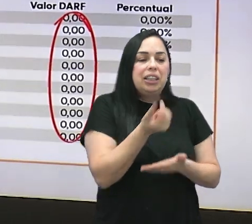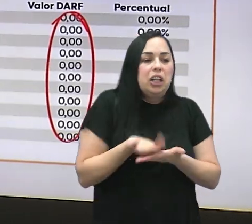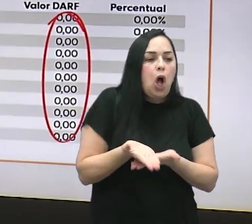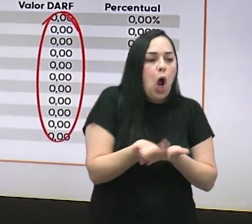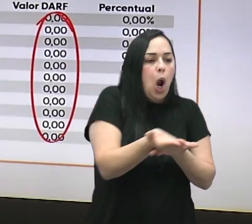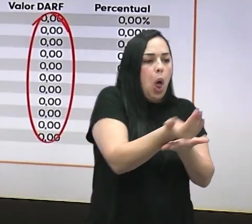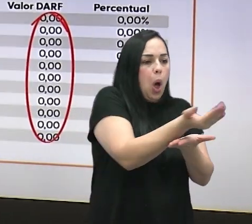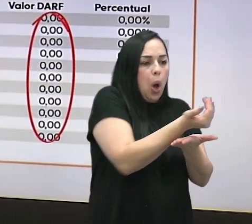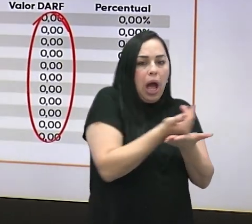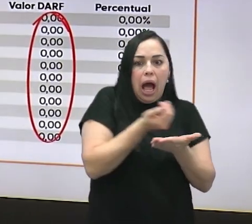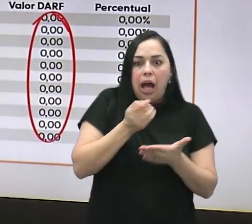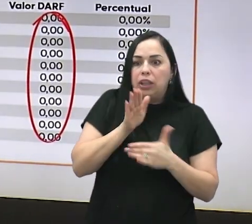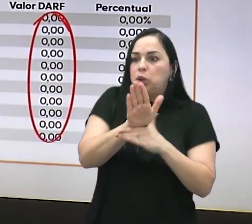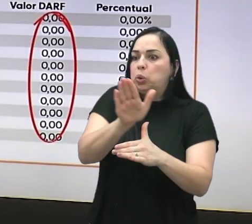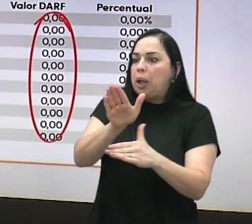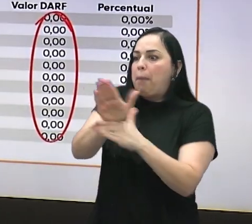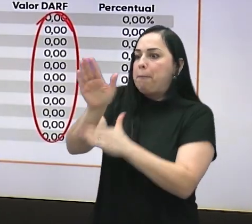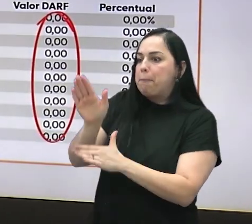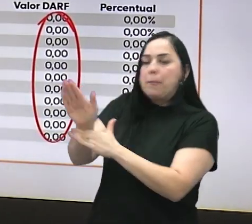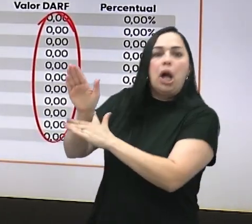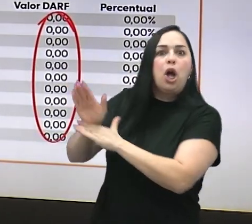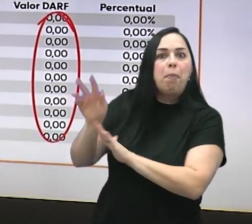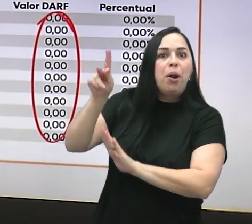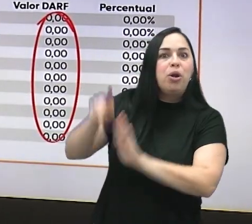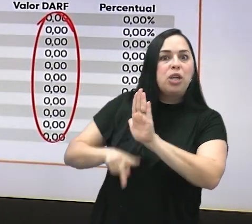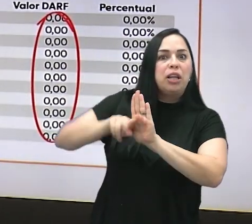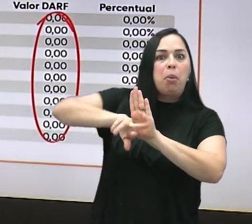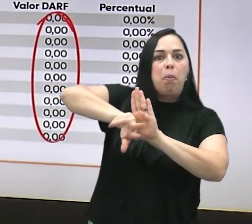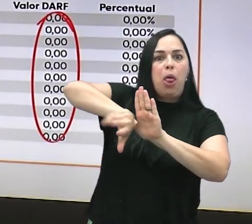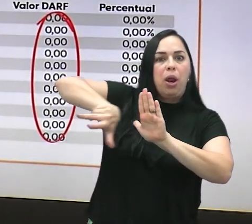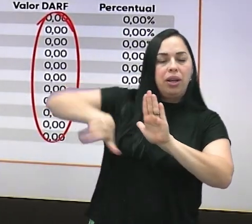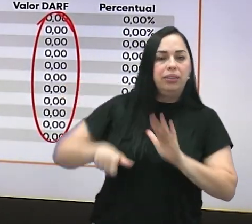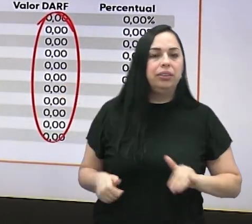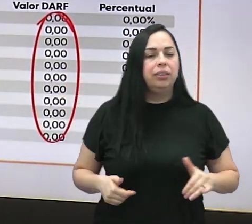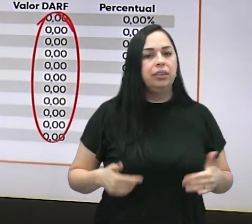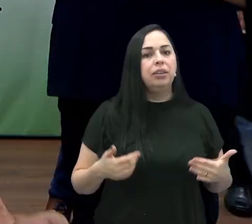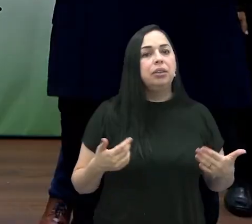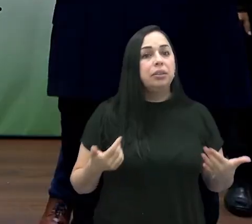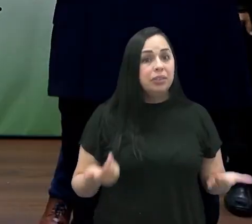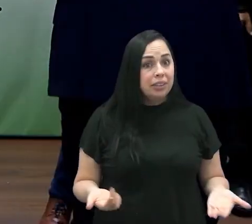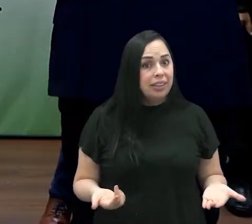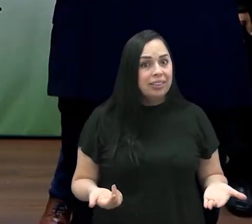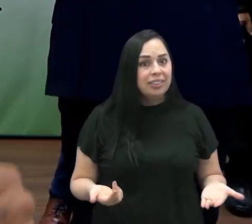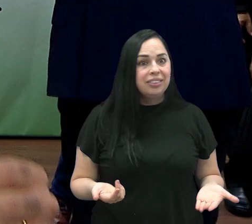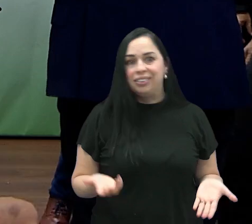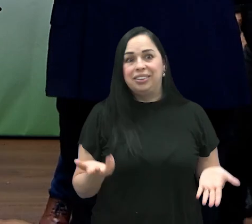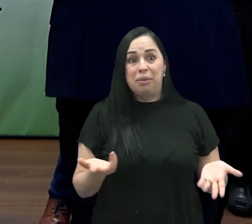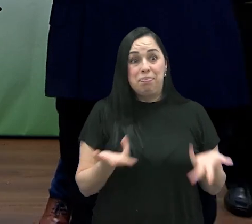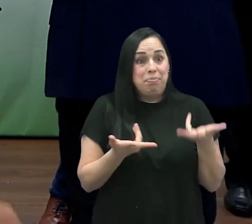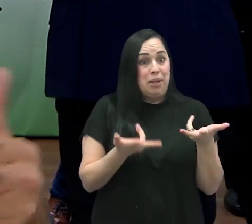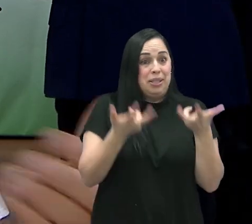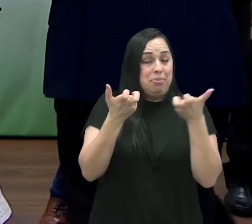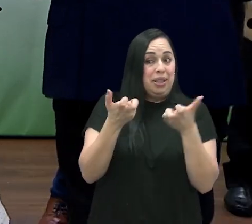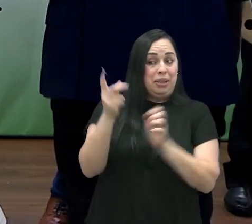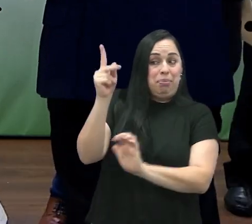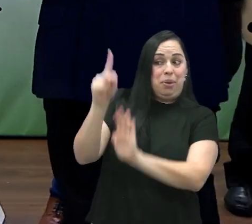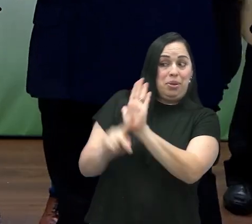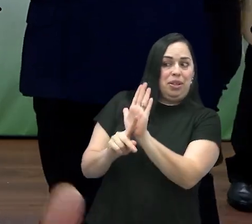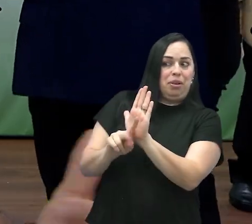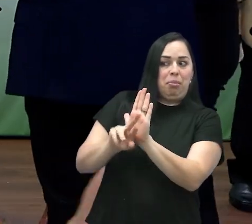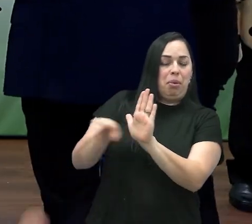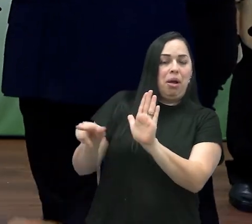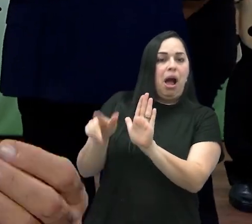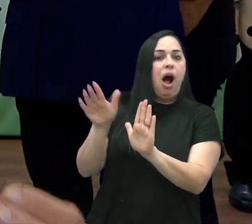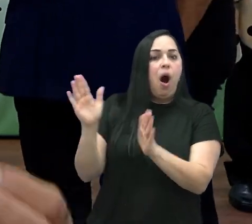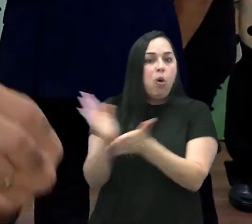valor arrecadado, mais projetos sociais poderão ser realizados na cidade. Por que não, quando você vê que tem centenas de projetos